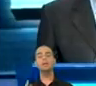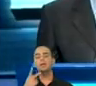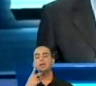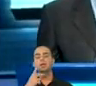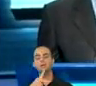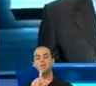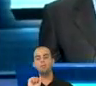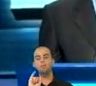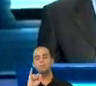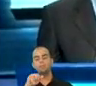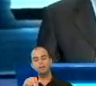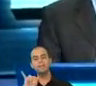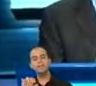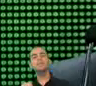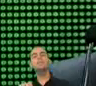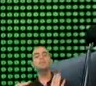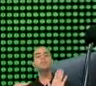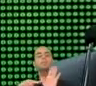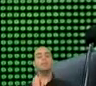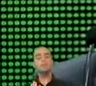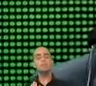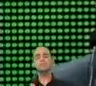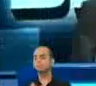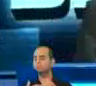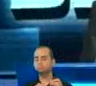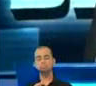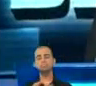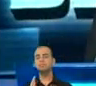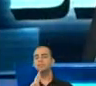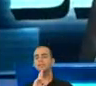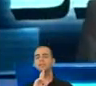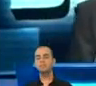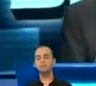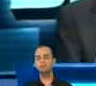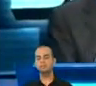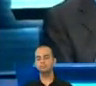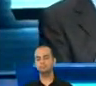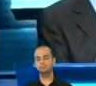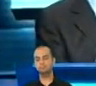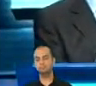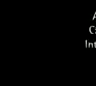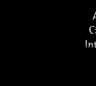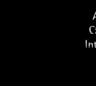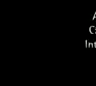Agora é a vez do candidato Plínio Arruda Sampaio formular sua pergunta para quem vai responder a sua escolha.